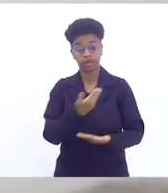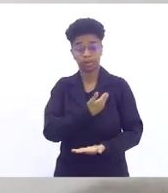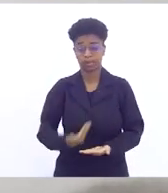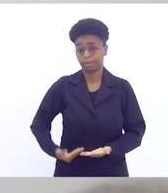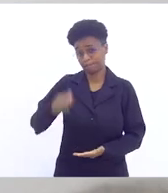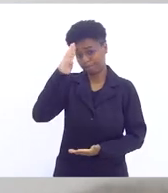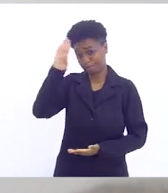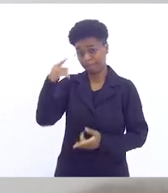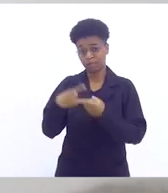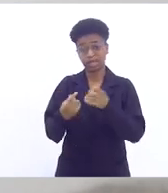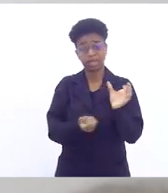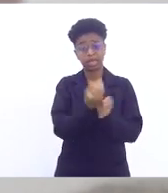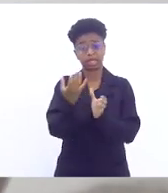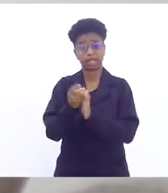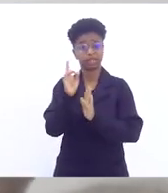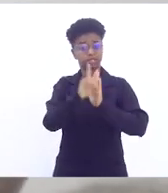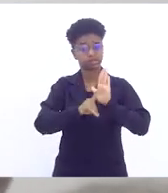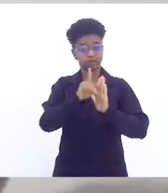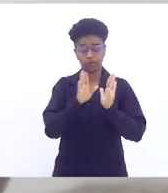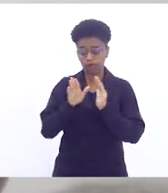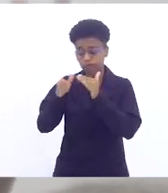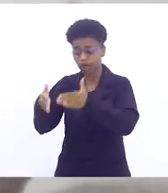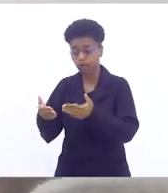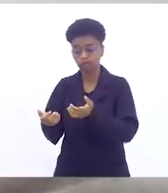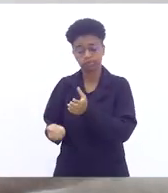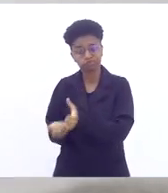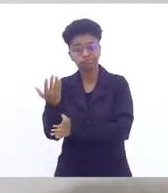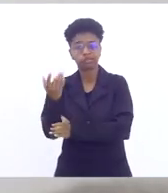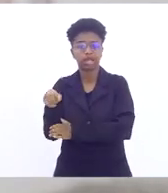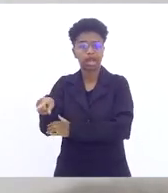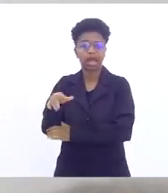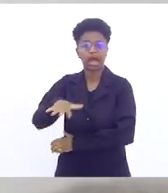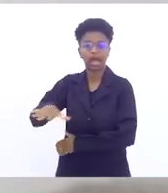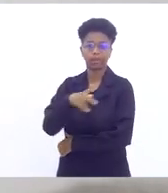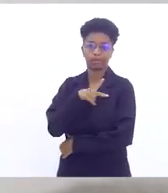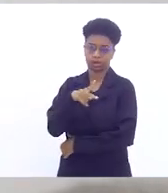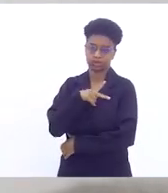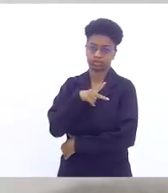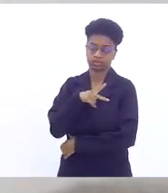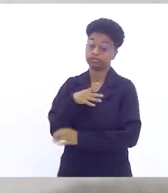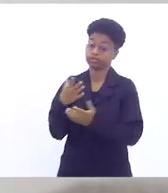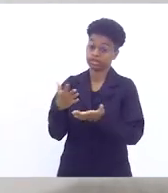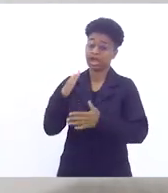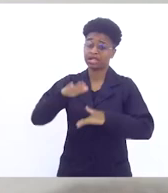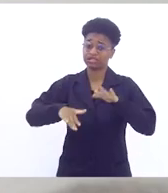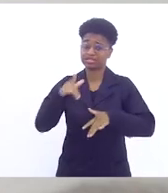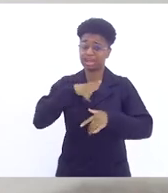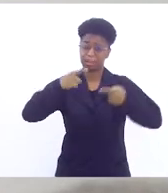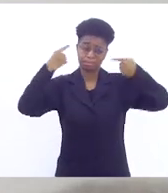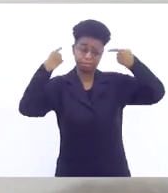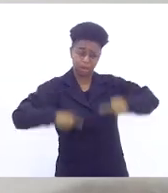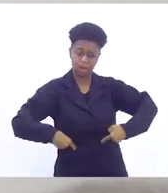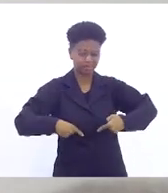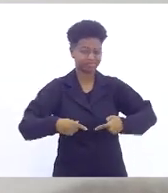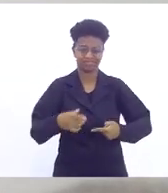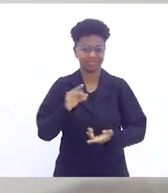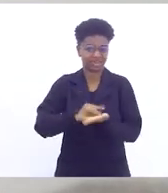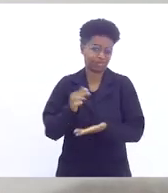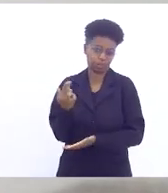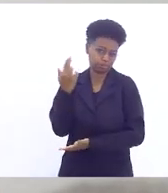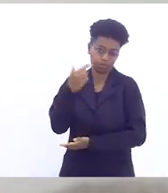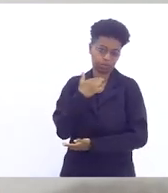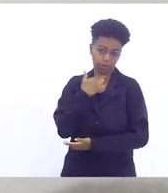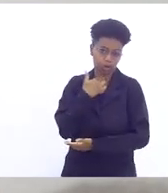as diretrizes para iniciativa privadas executar eu acho que essa essa rixa né que às vezes existe não deveria ocorrer